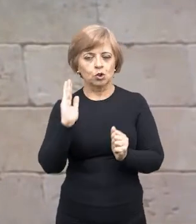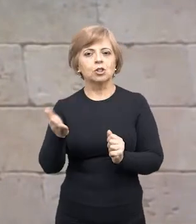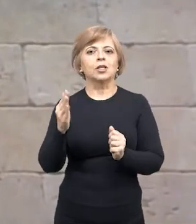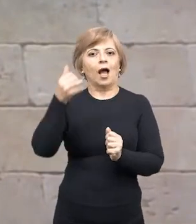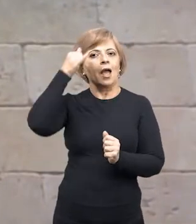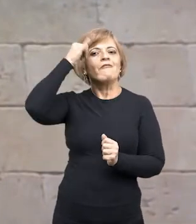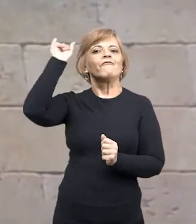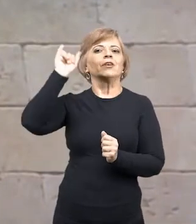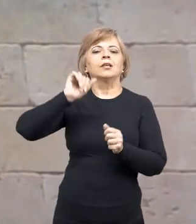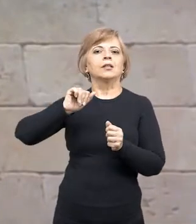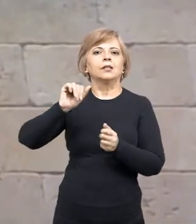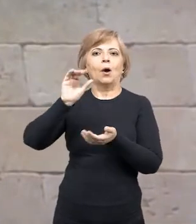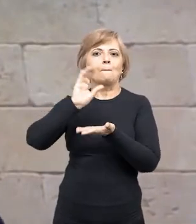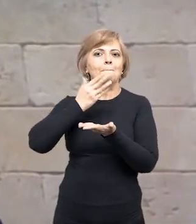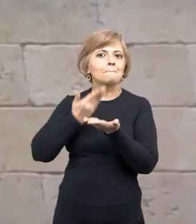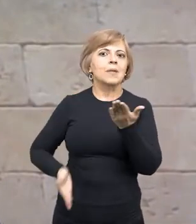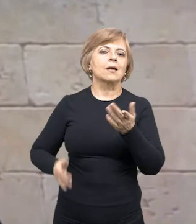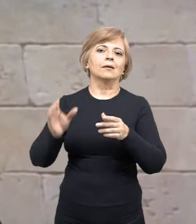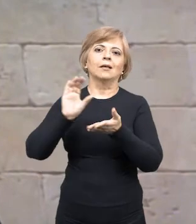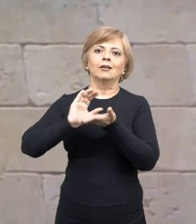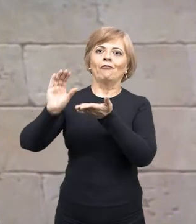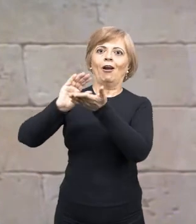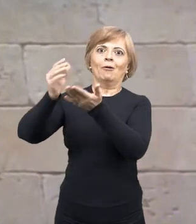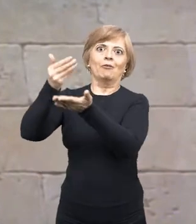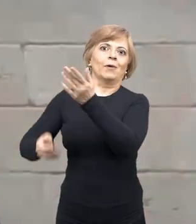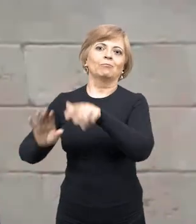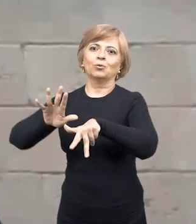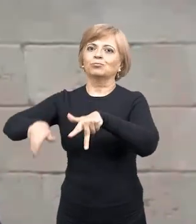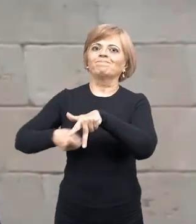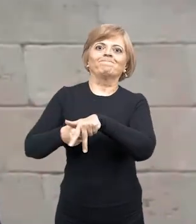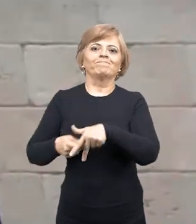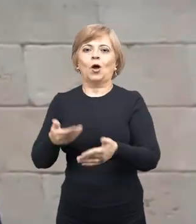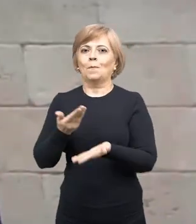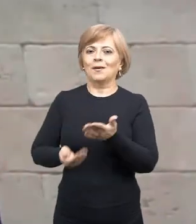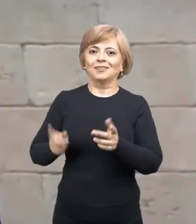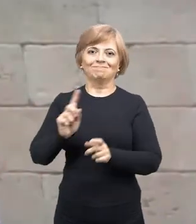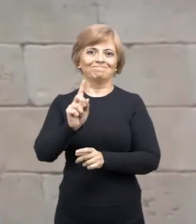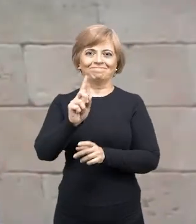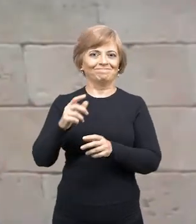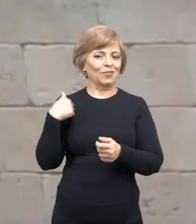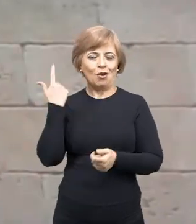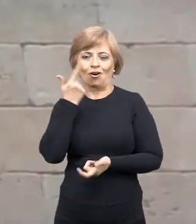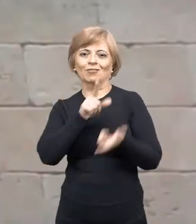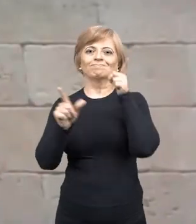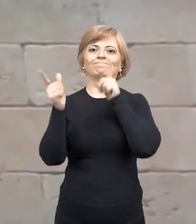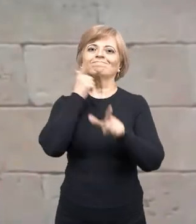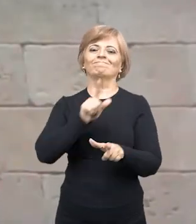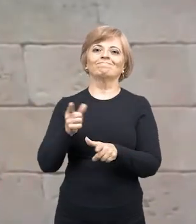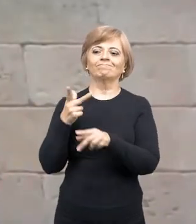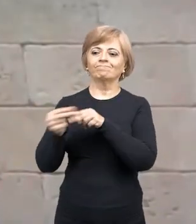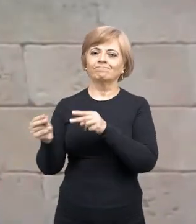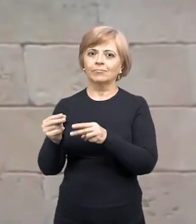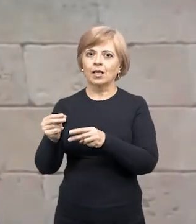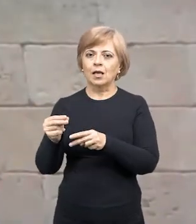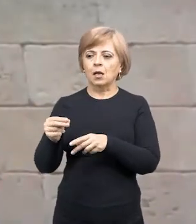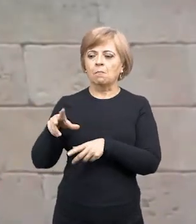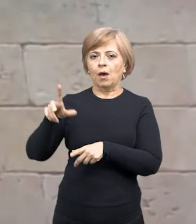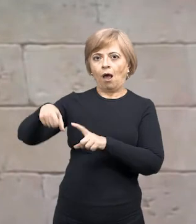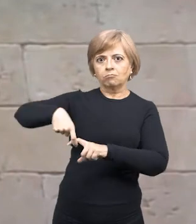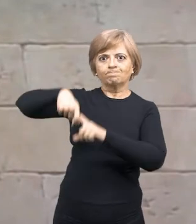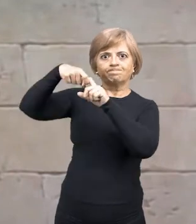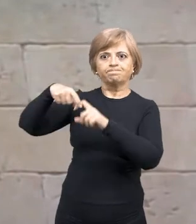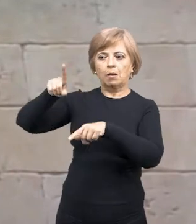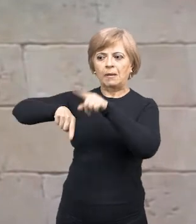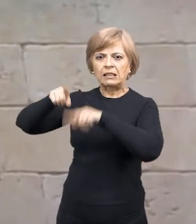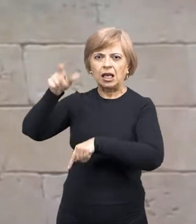Judiciário e também conseguimos êxito nas tutelas de evidência, que é a indisponibilidade de bens desses agentes públicos envolvidos e